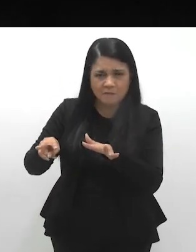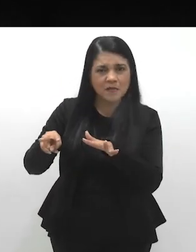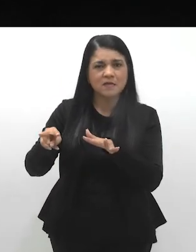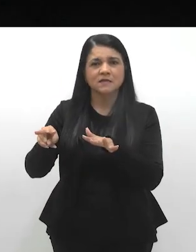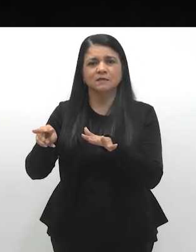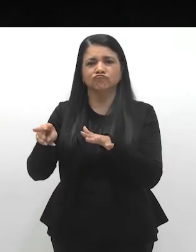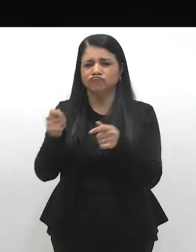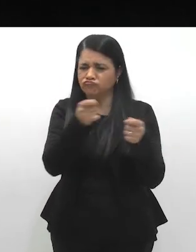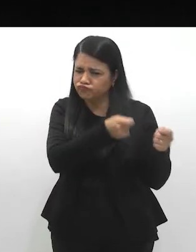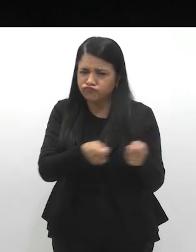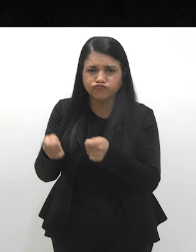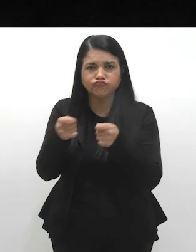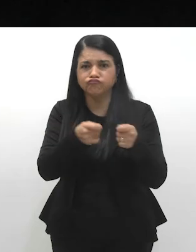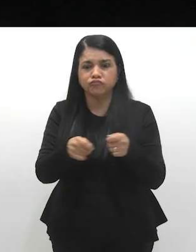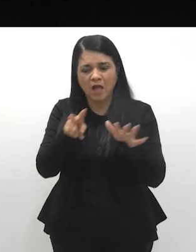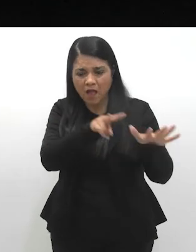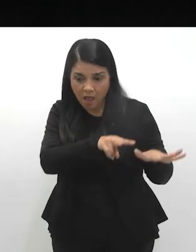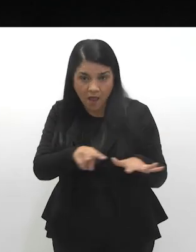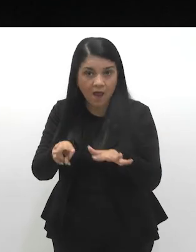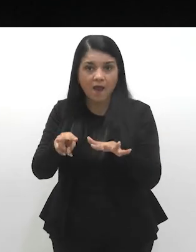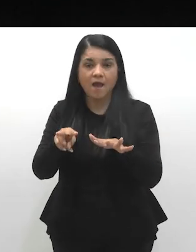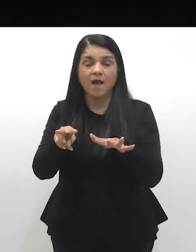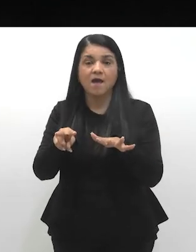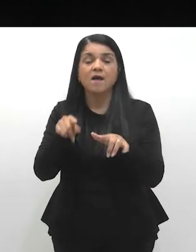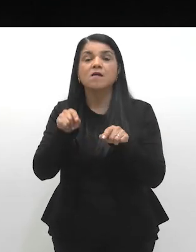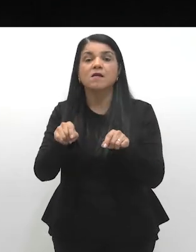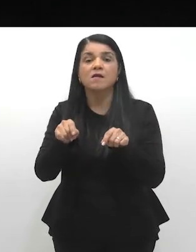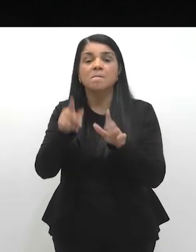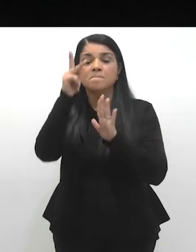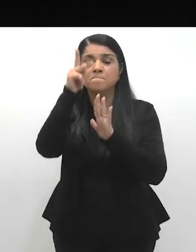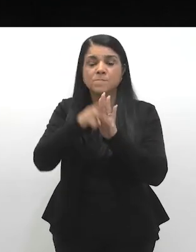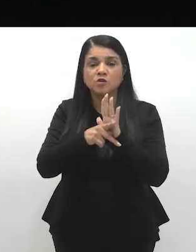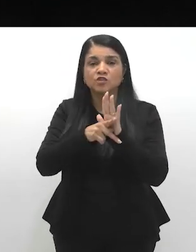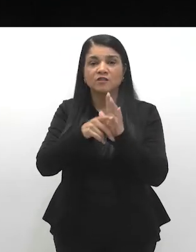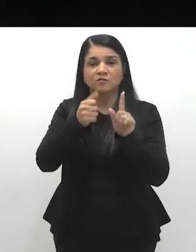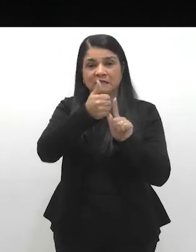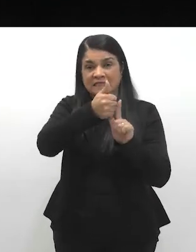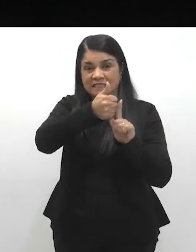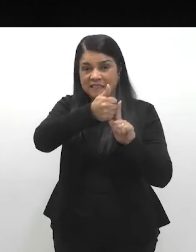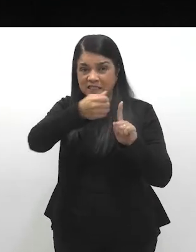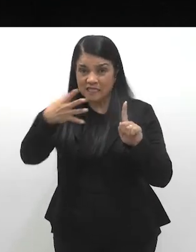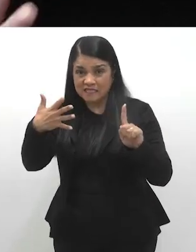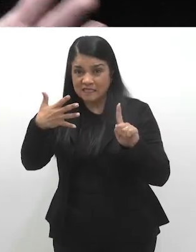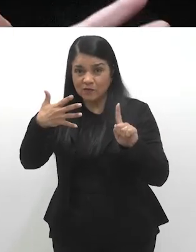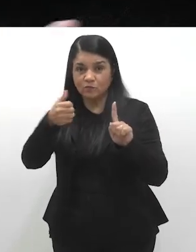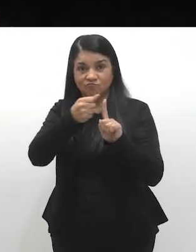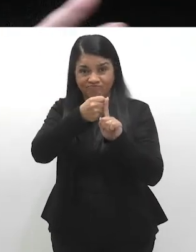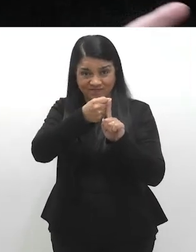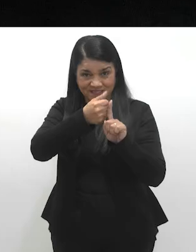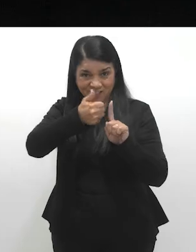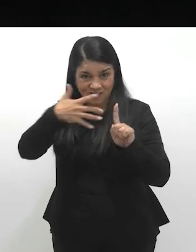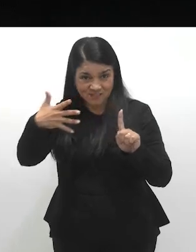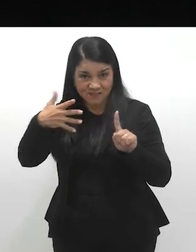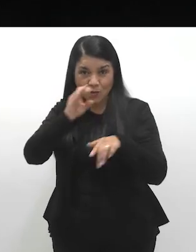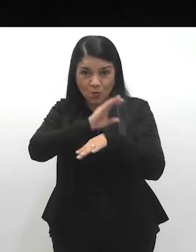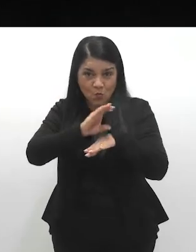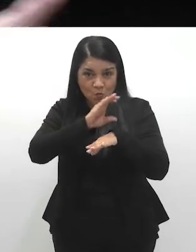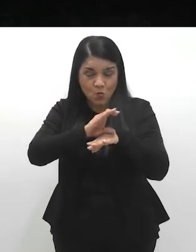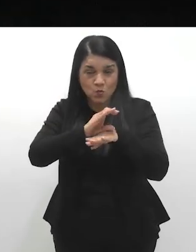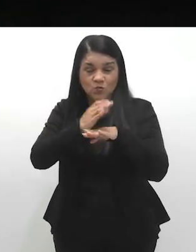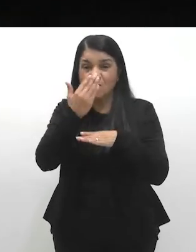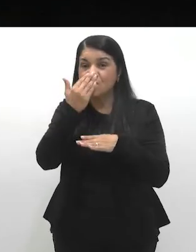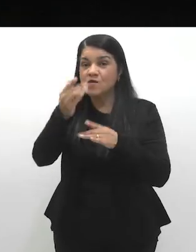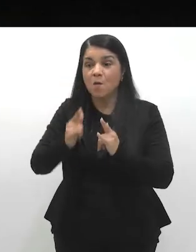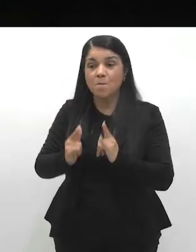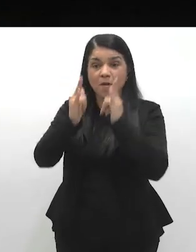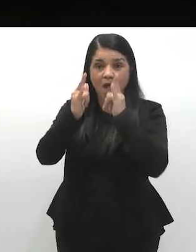semana toda de botar projetos de extensão visível em frente ao campo, em frente ao prédio